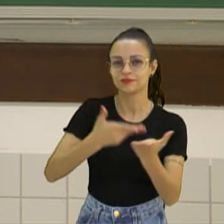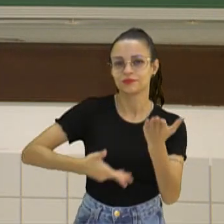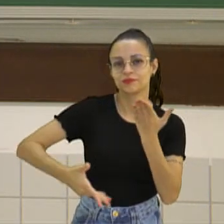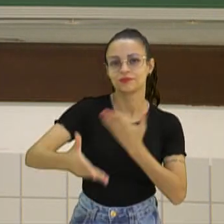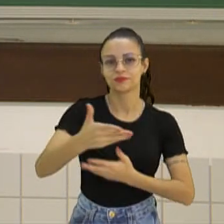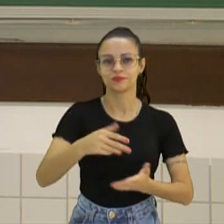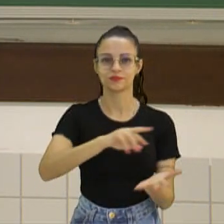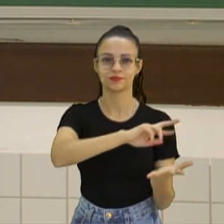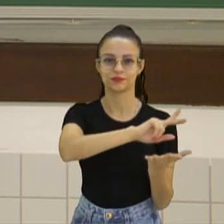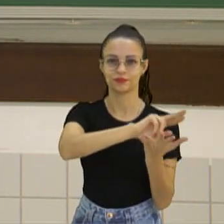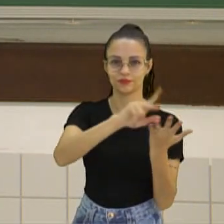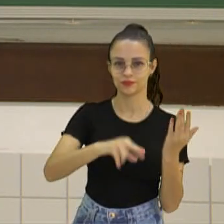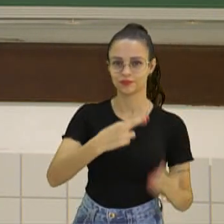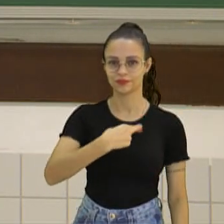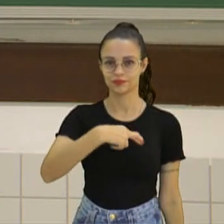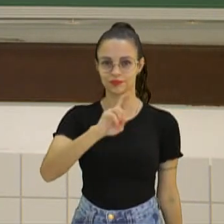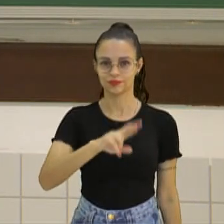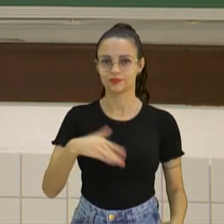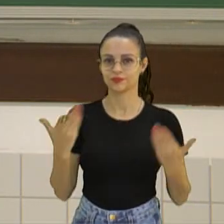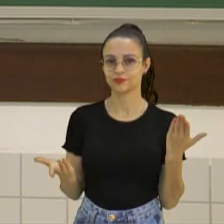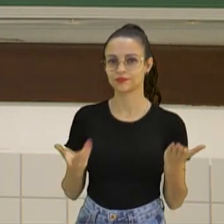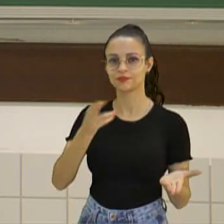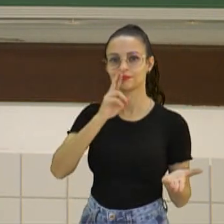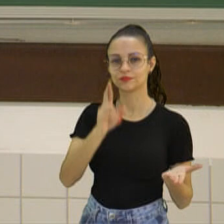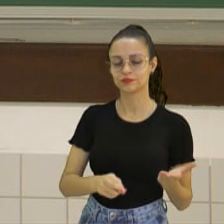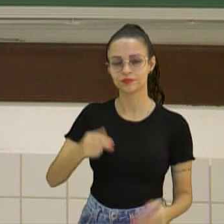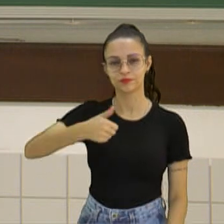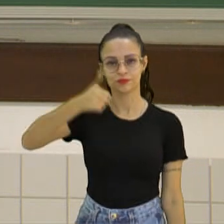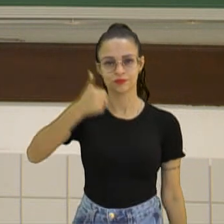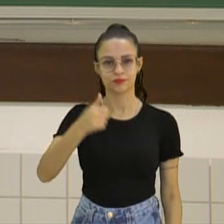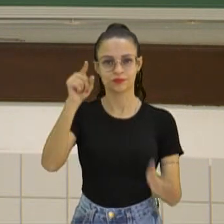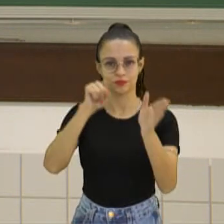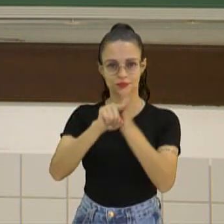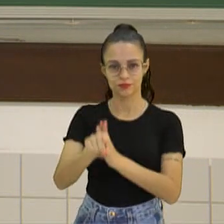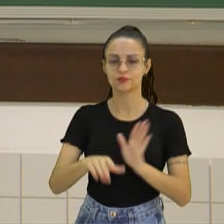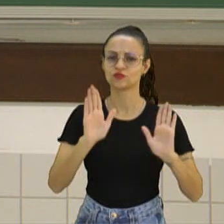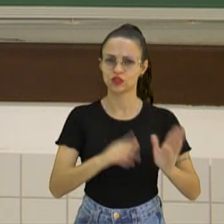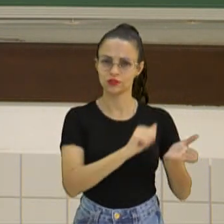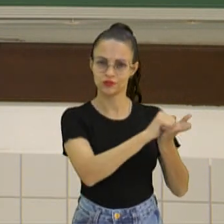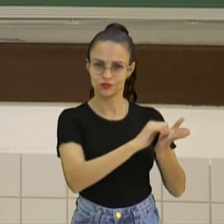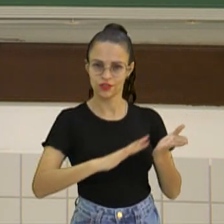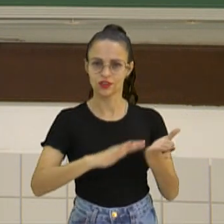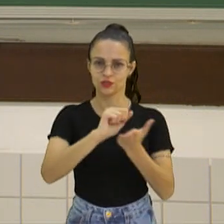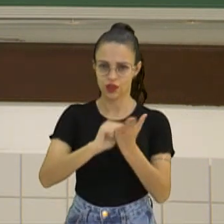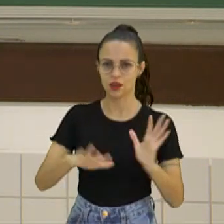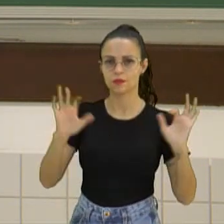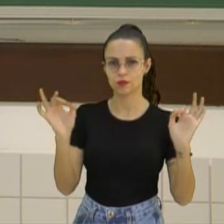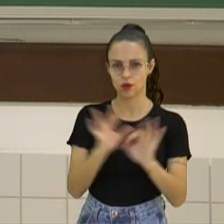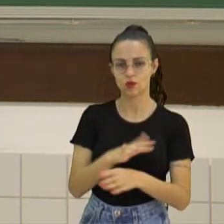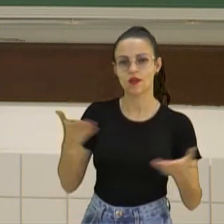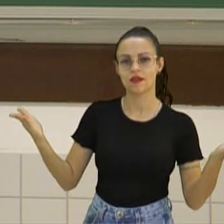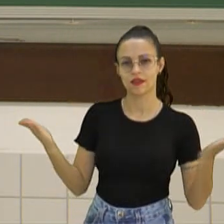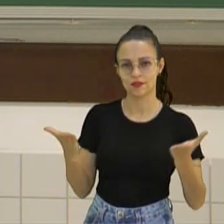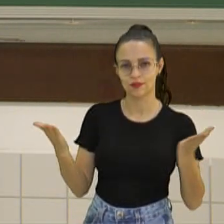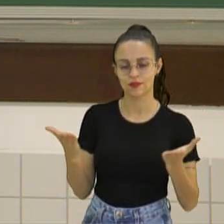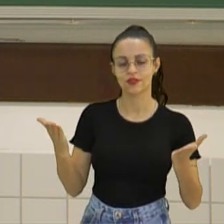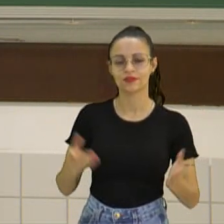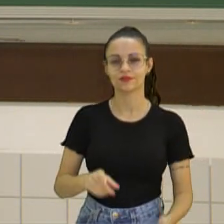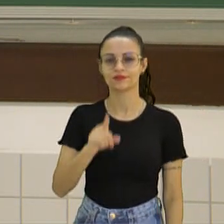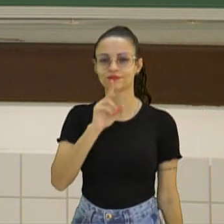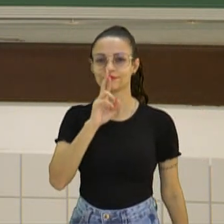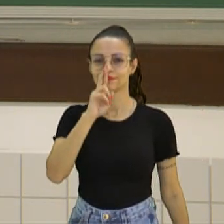inter-religioso e estamos agora que na resolução do primeiro precisamos Duas atividades onde você se inscreveram e agora